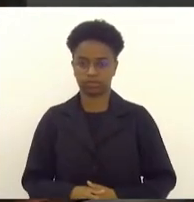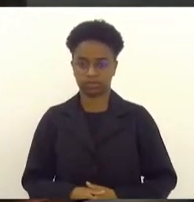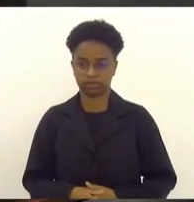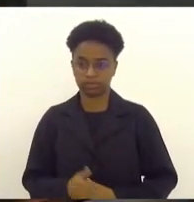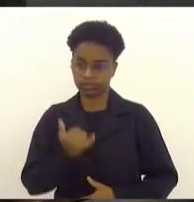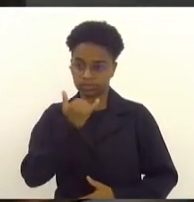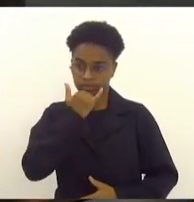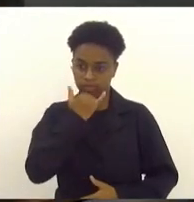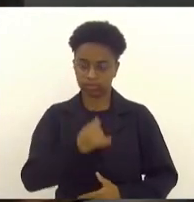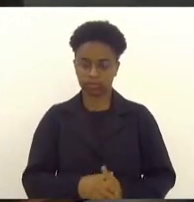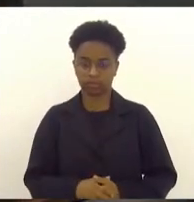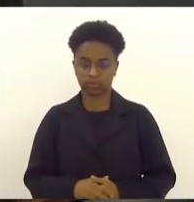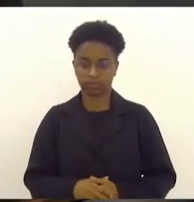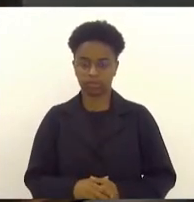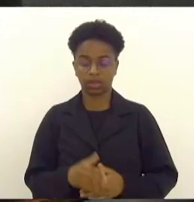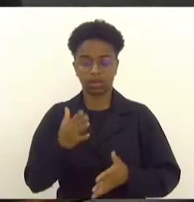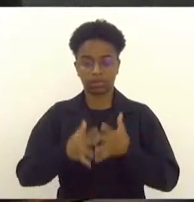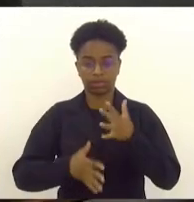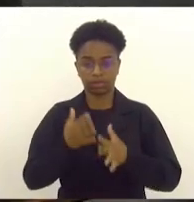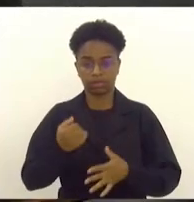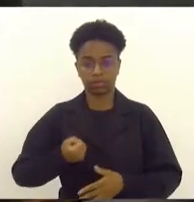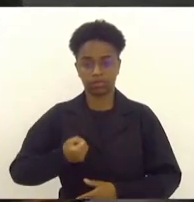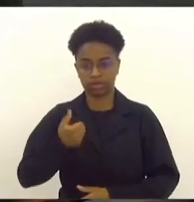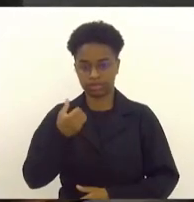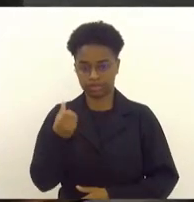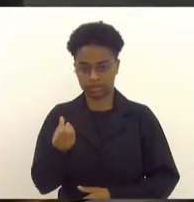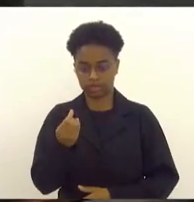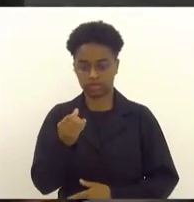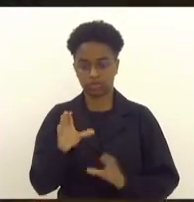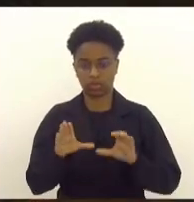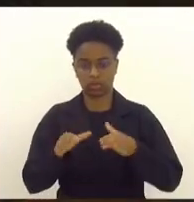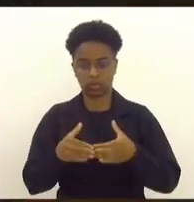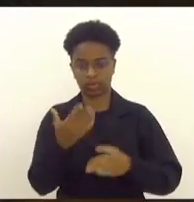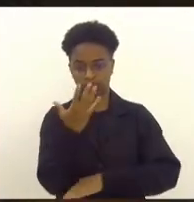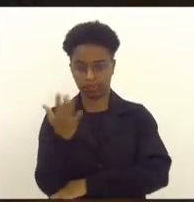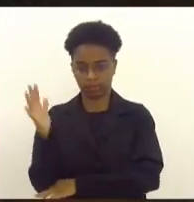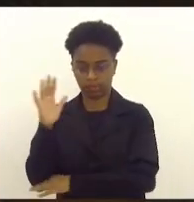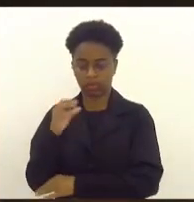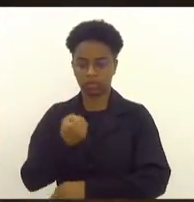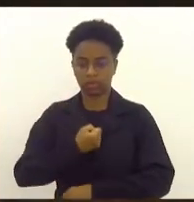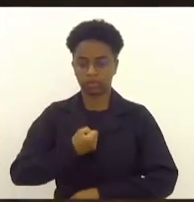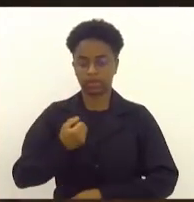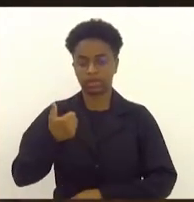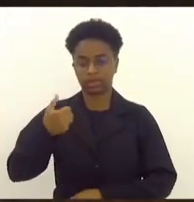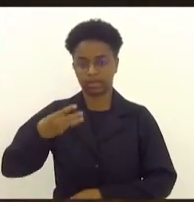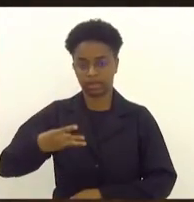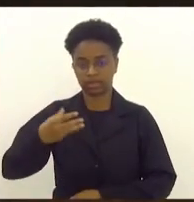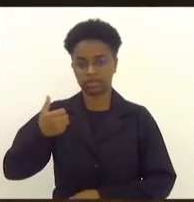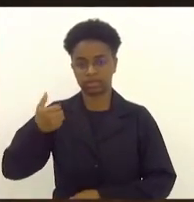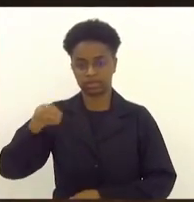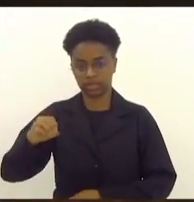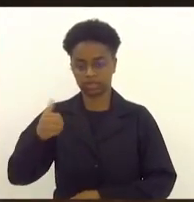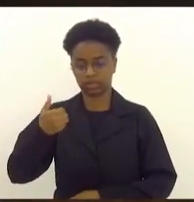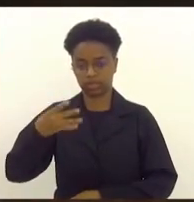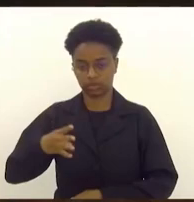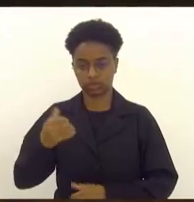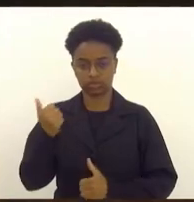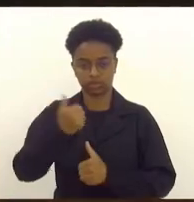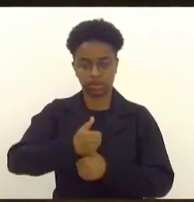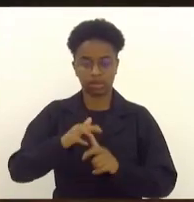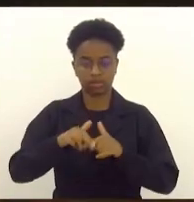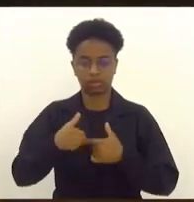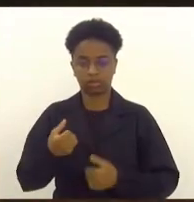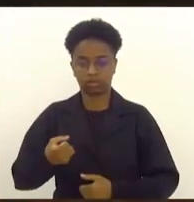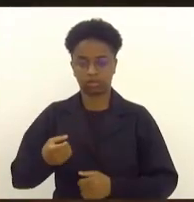Amorim desculpa prejudicadas comissão de Meio Ambiente números 3 10 e 14 de plenário pela Emenda seis da